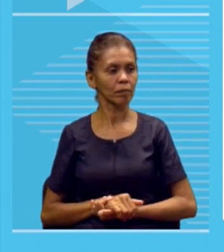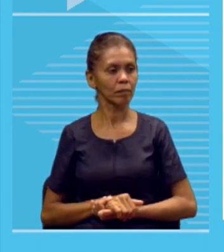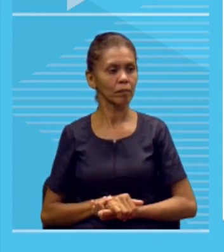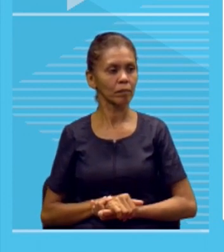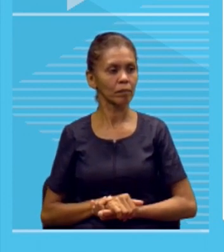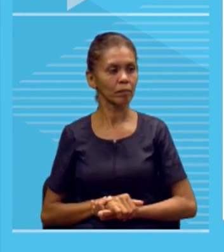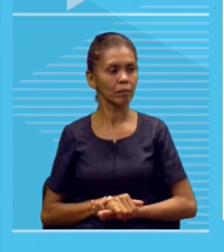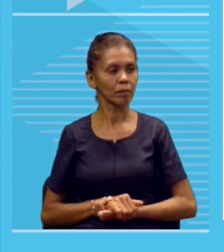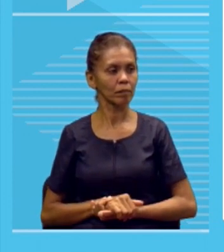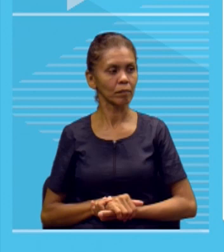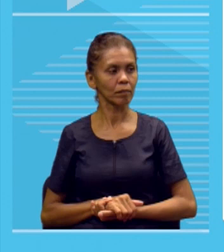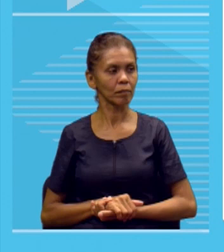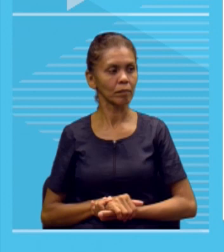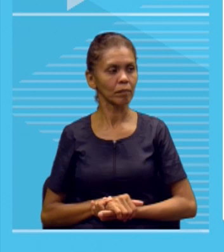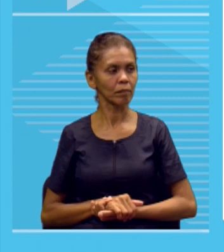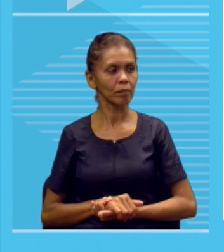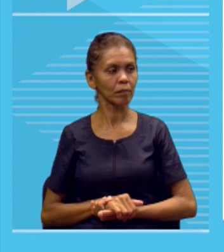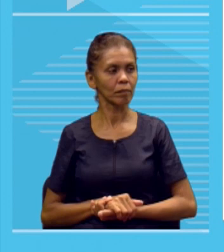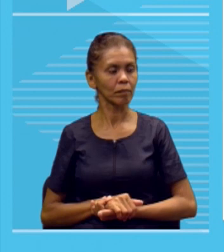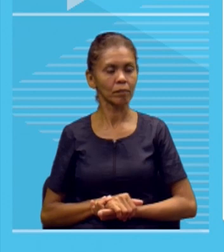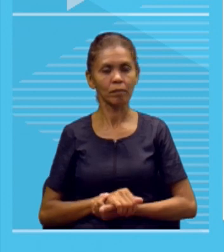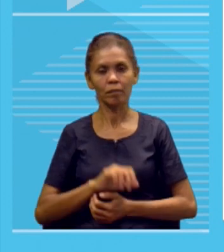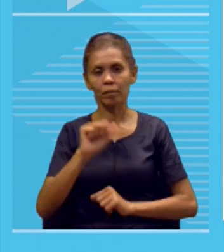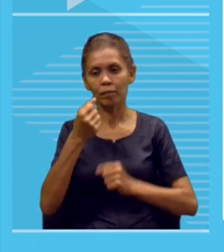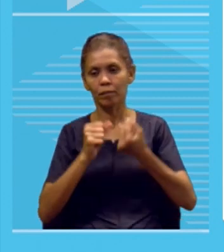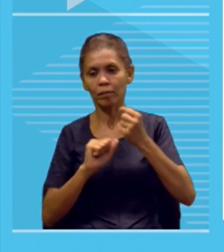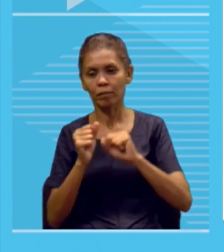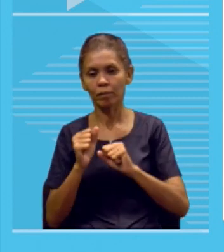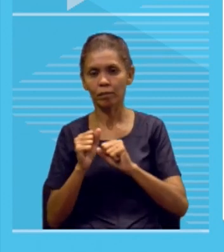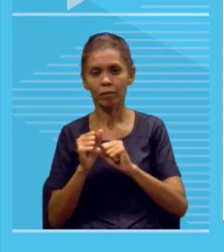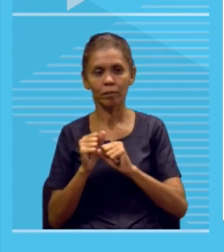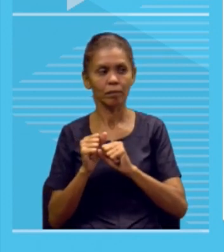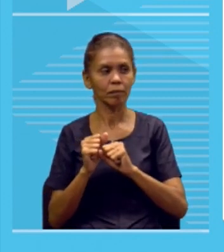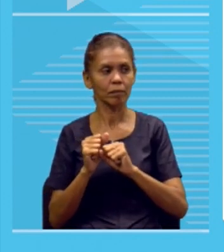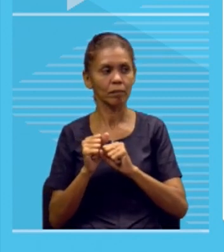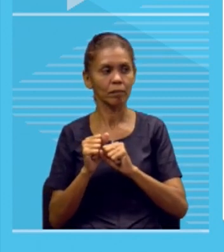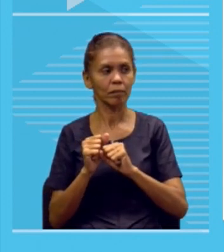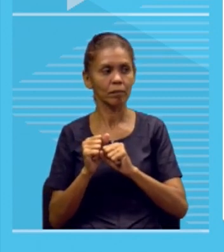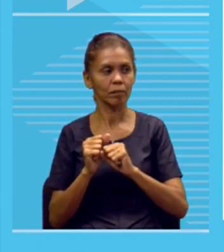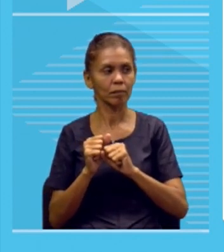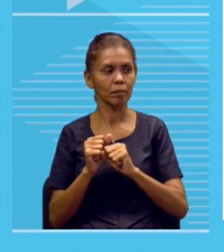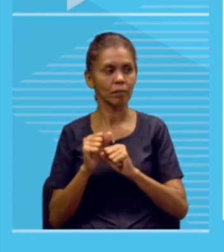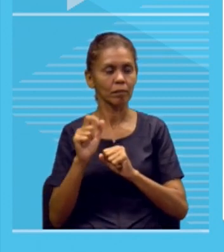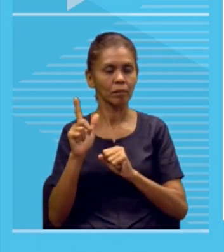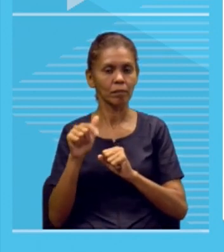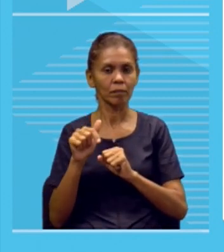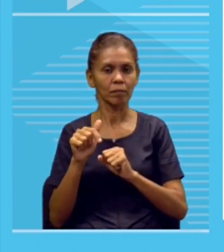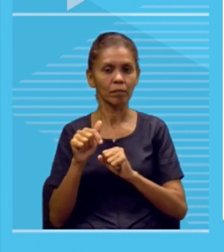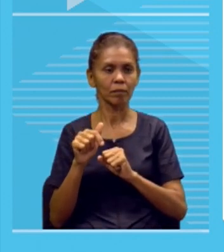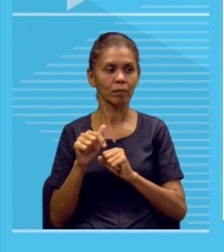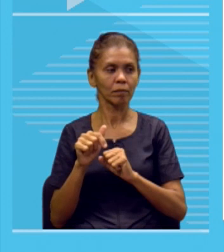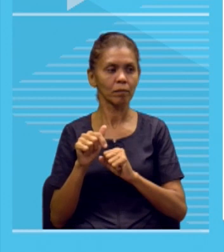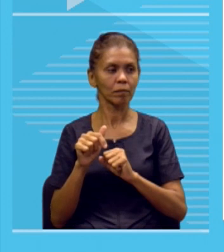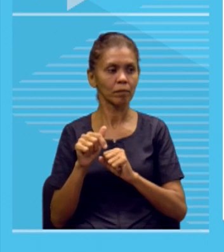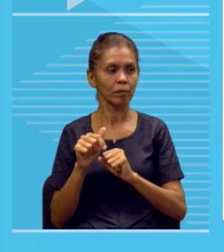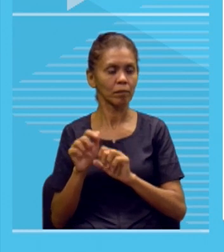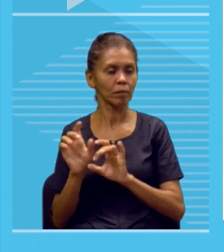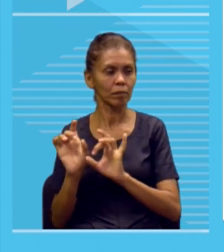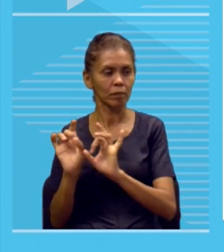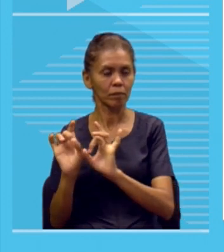industrial. Também, quando as indústrias abandonaram áreas tradicionais nas grandes cidades e